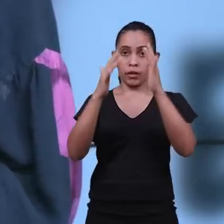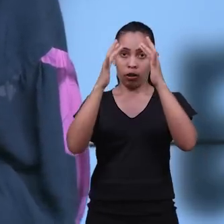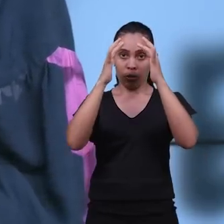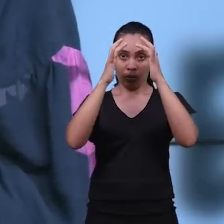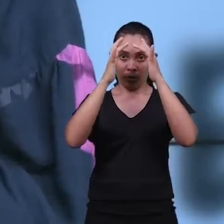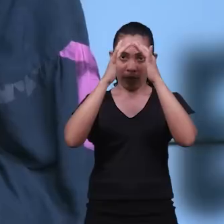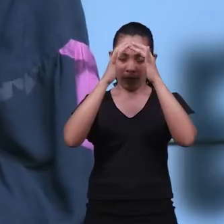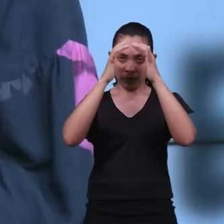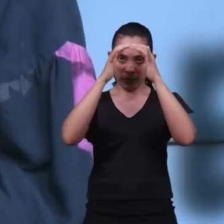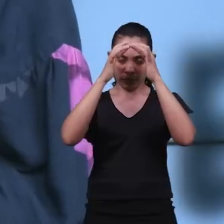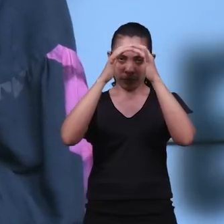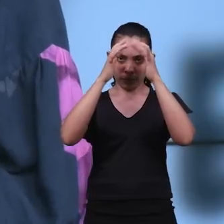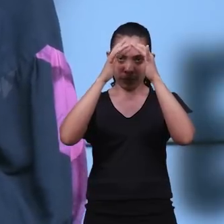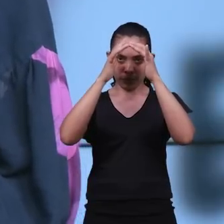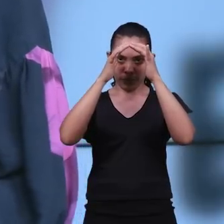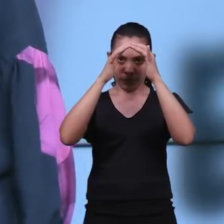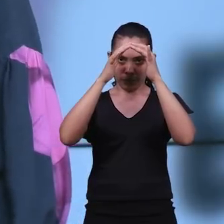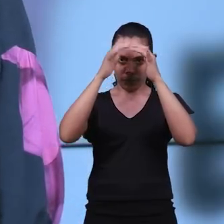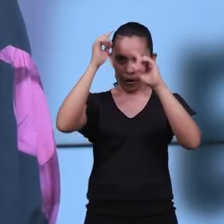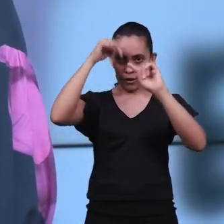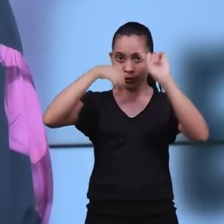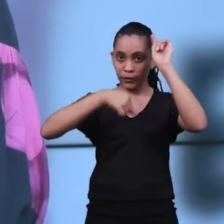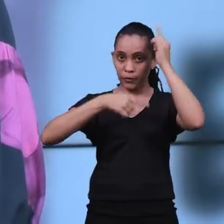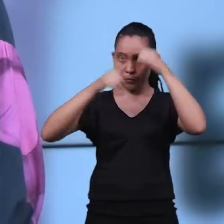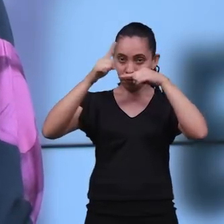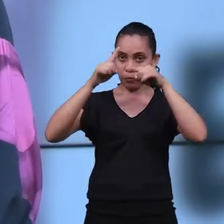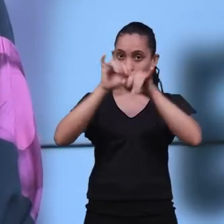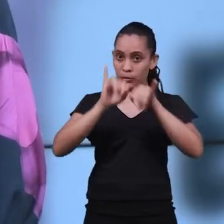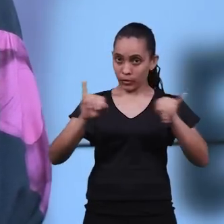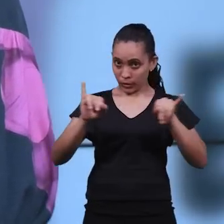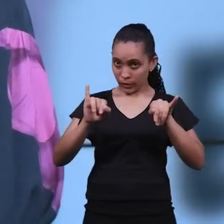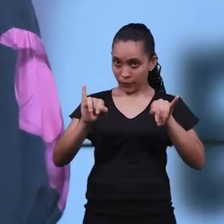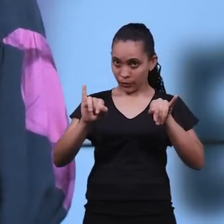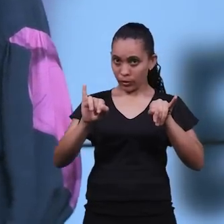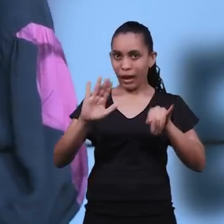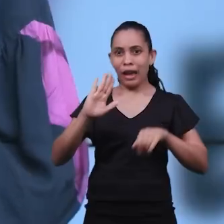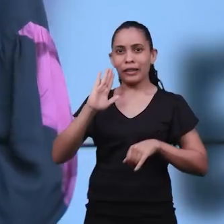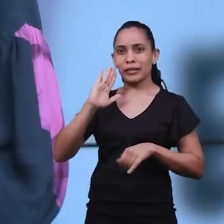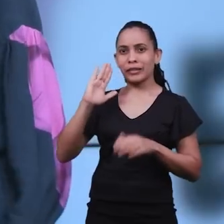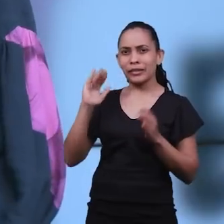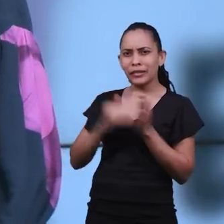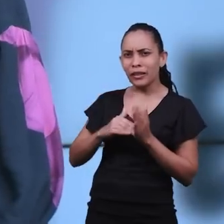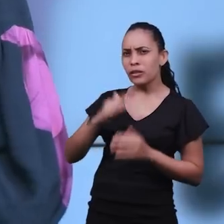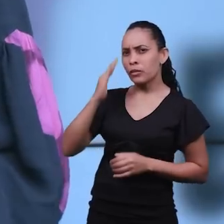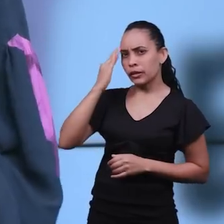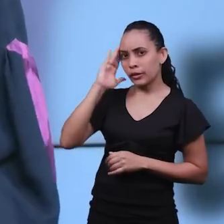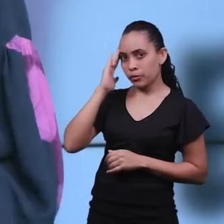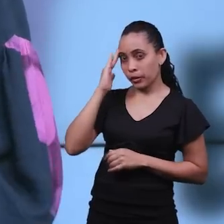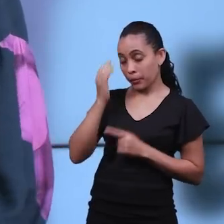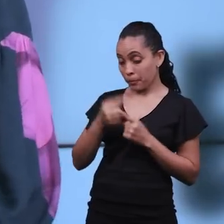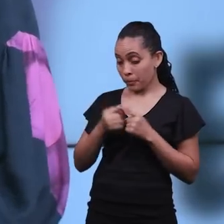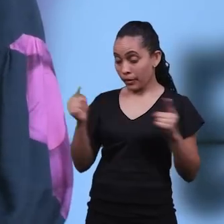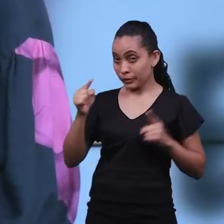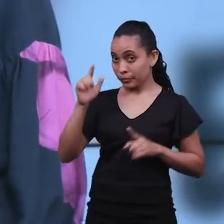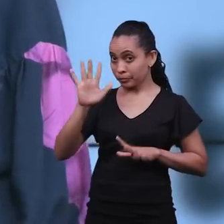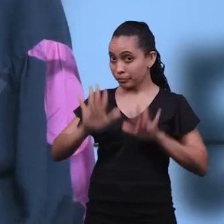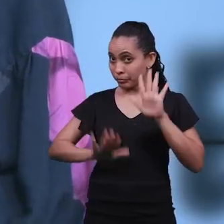do cérebro, que é responsável pelo seu processamento. No entanto, nem todas